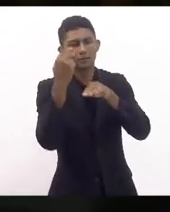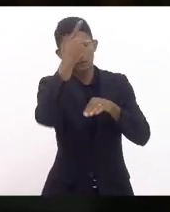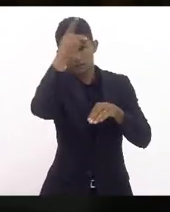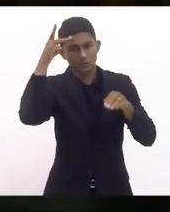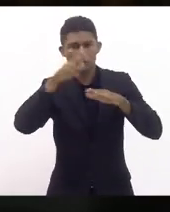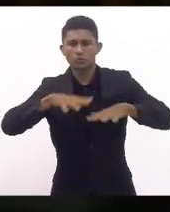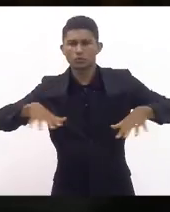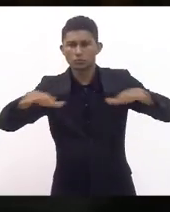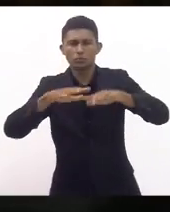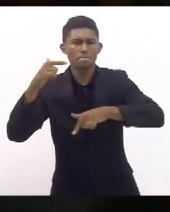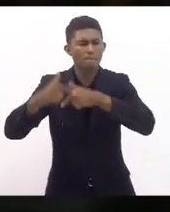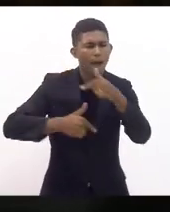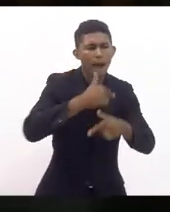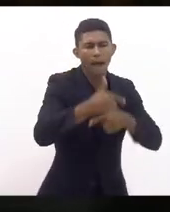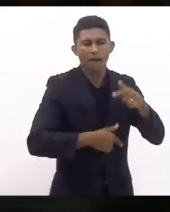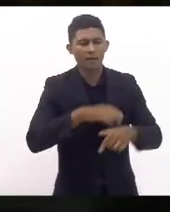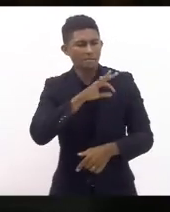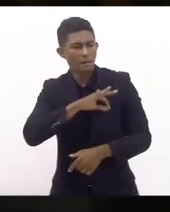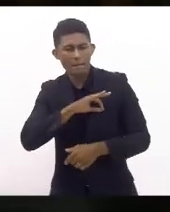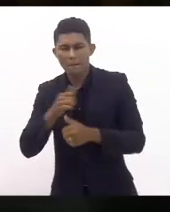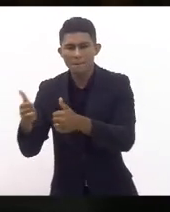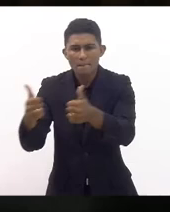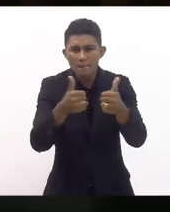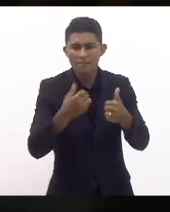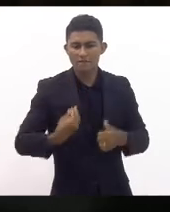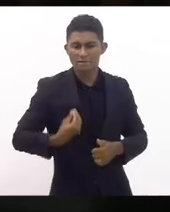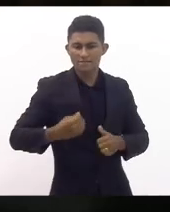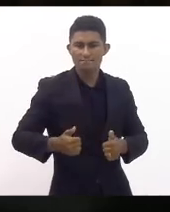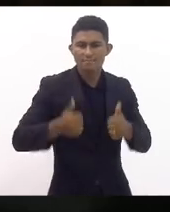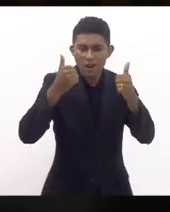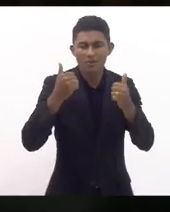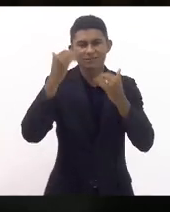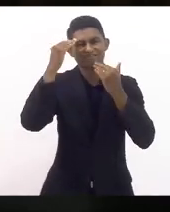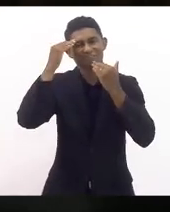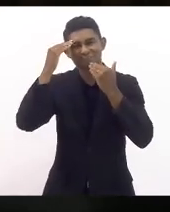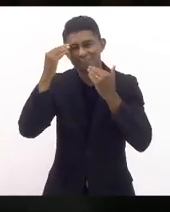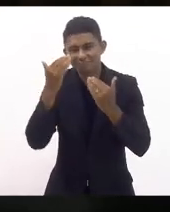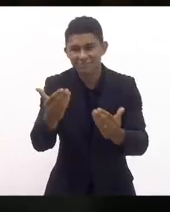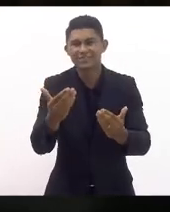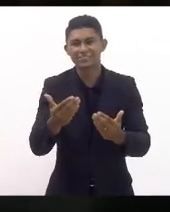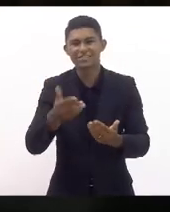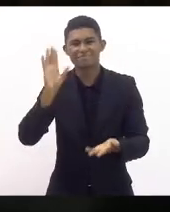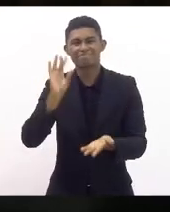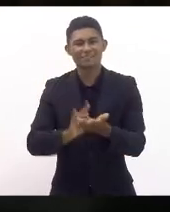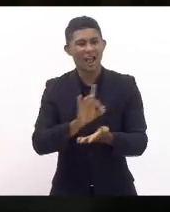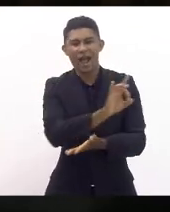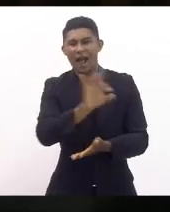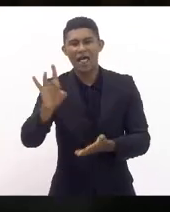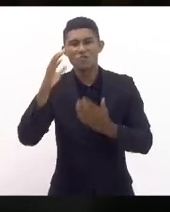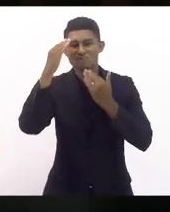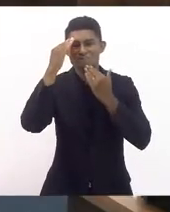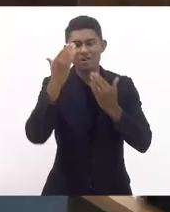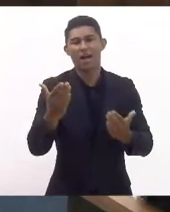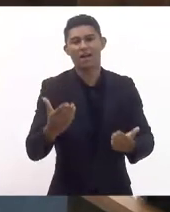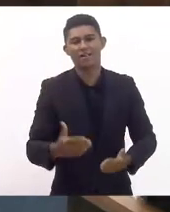e renda e a gente possa melhorar a vida de todos aqui. Muito obrigado, de verdade, a cada um de vocês.